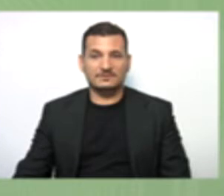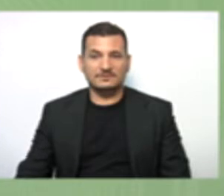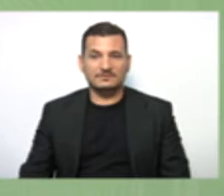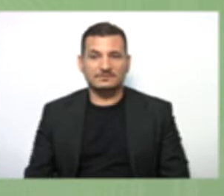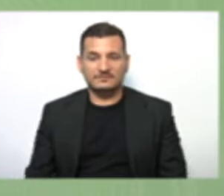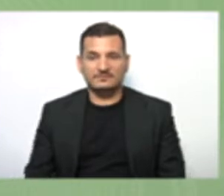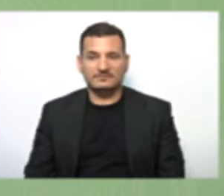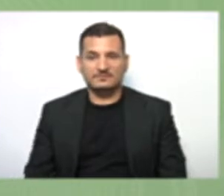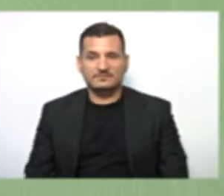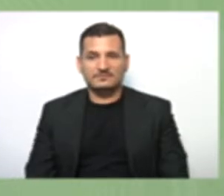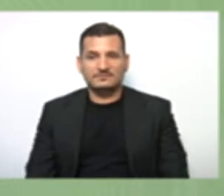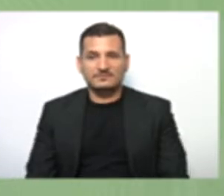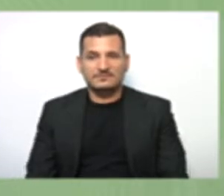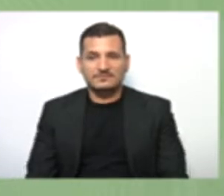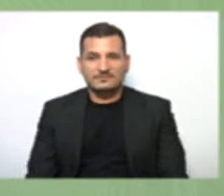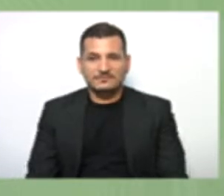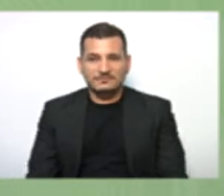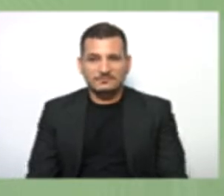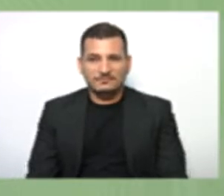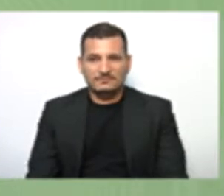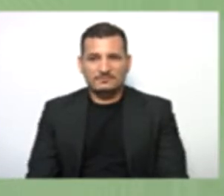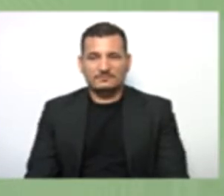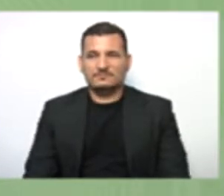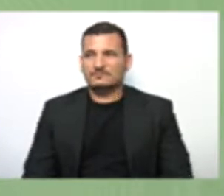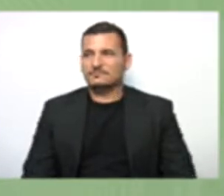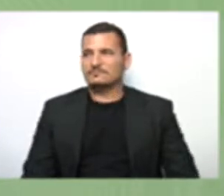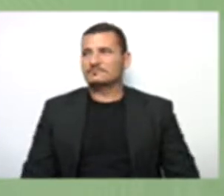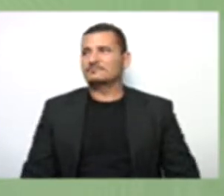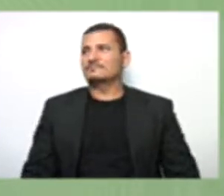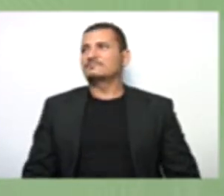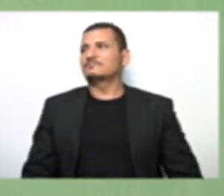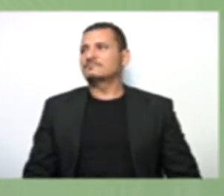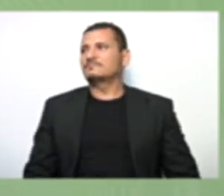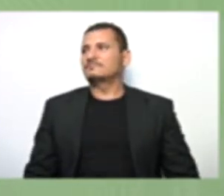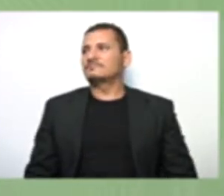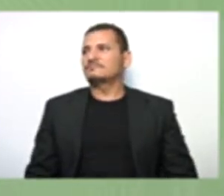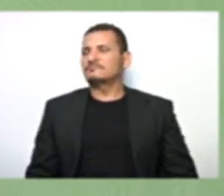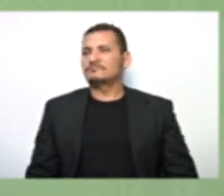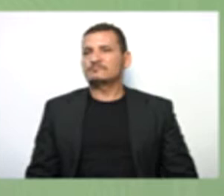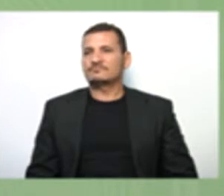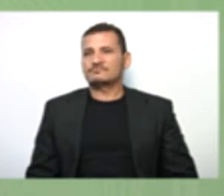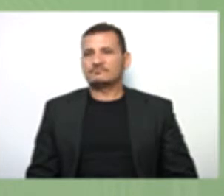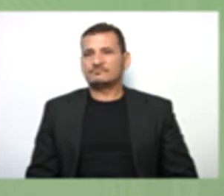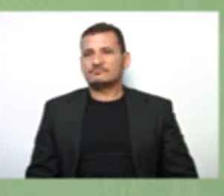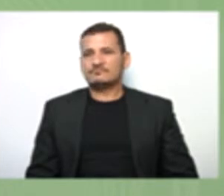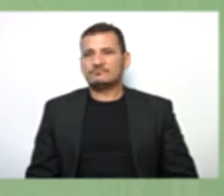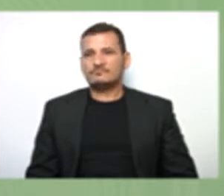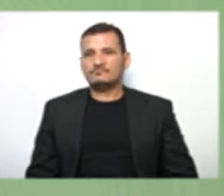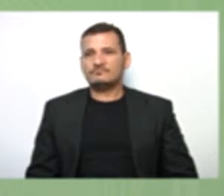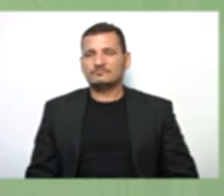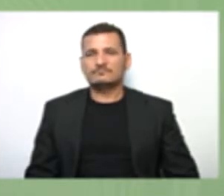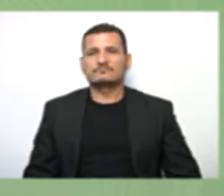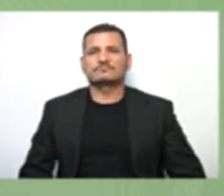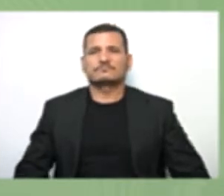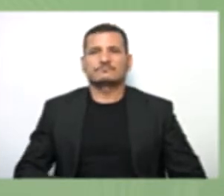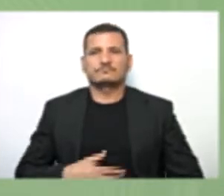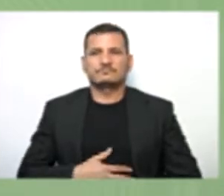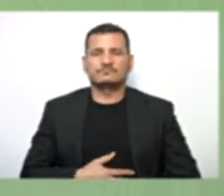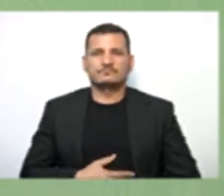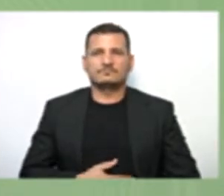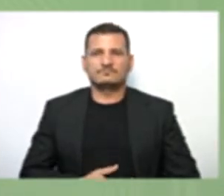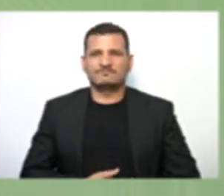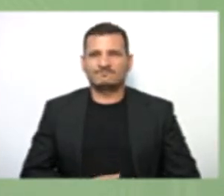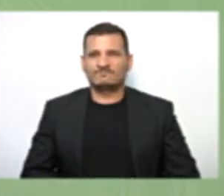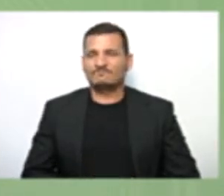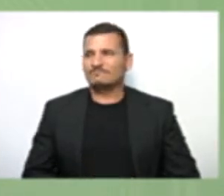na figura, ele pode assumir 5 estados diferentes. Primeiro estado de